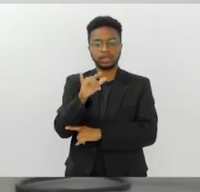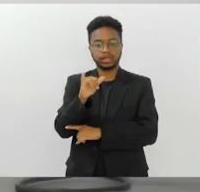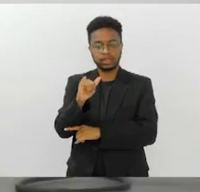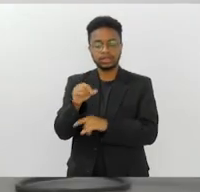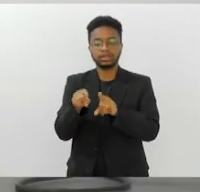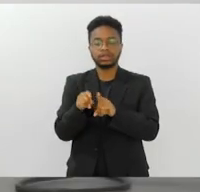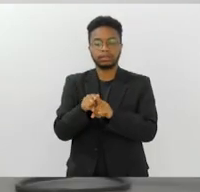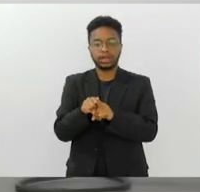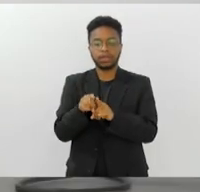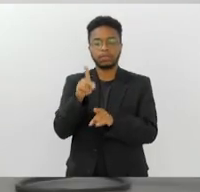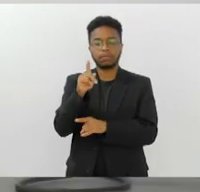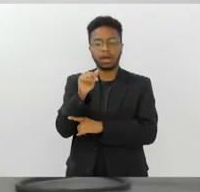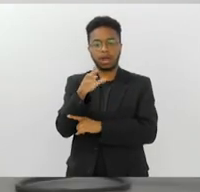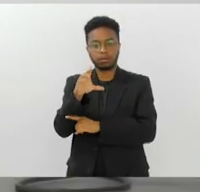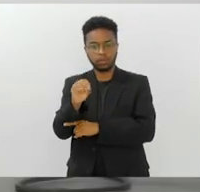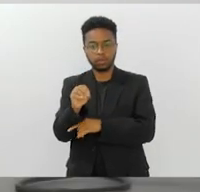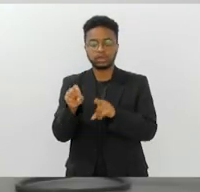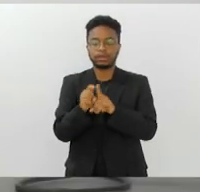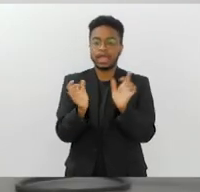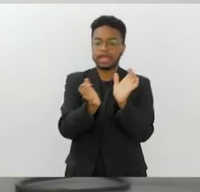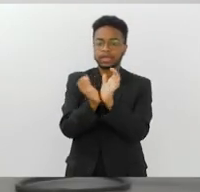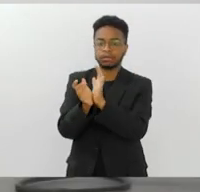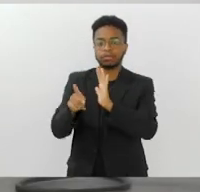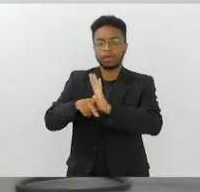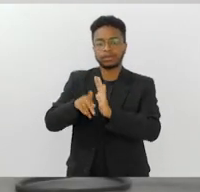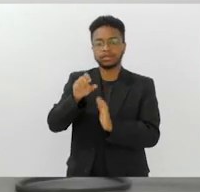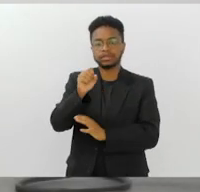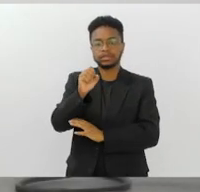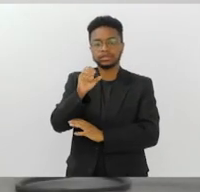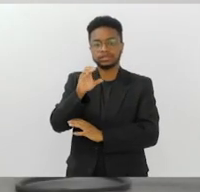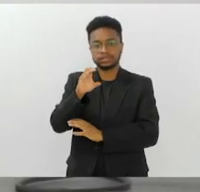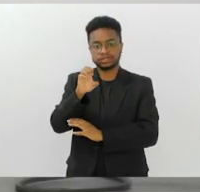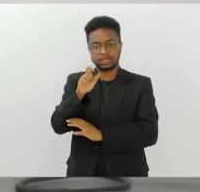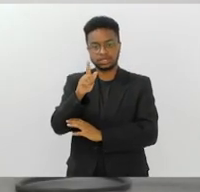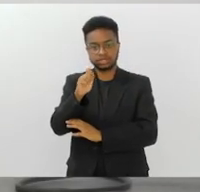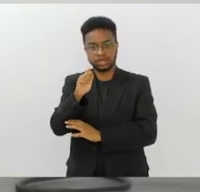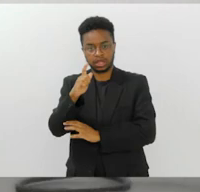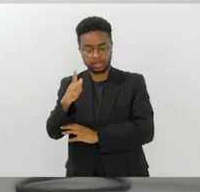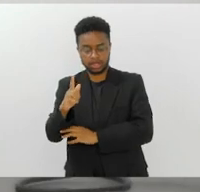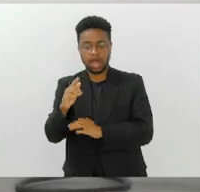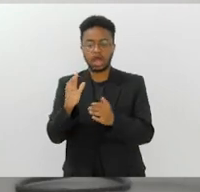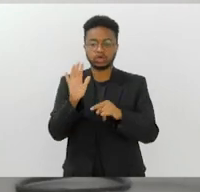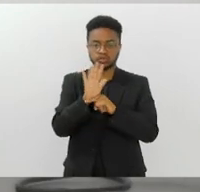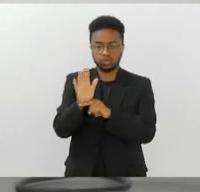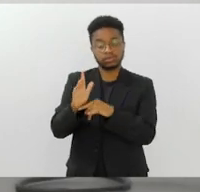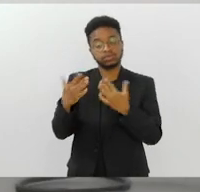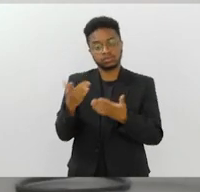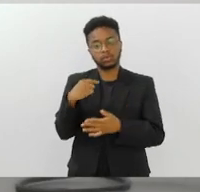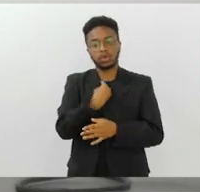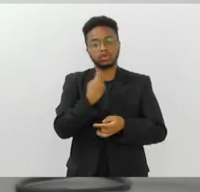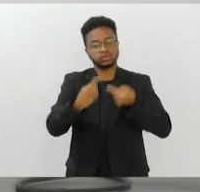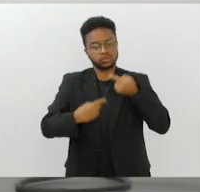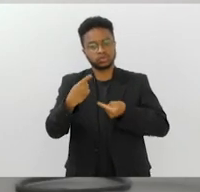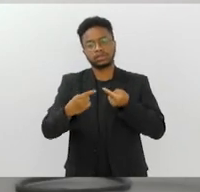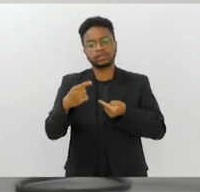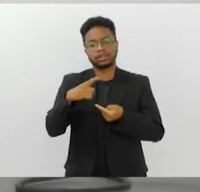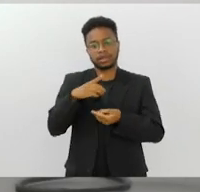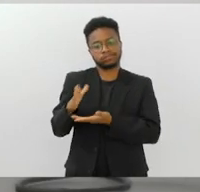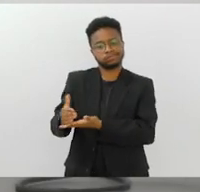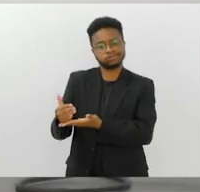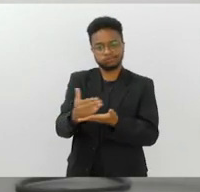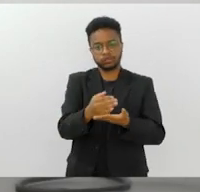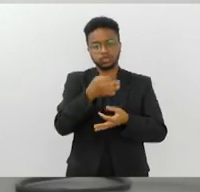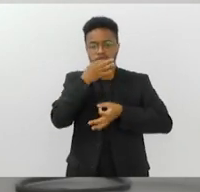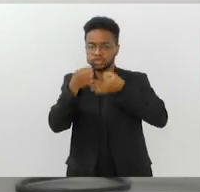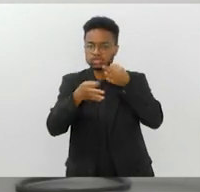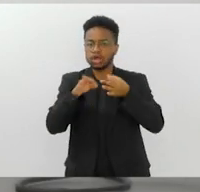do Cesec ajudou muito e é esse projeto que a gente tá discutindo a gente vai pegar sugestões tirar botar modificar e vamos fazer a